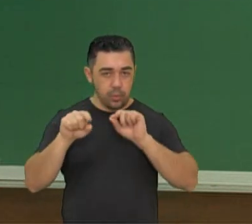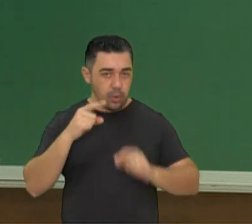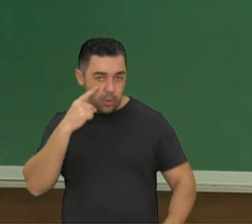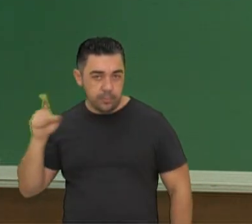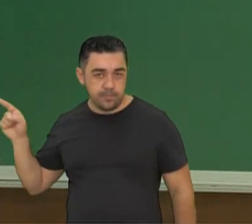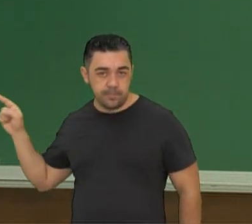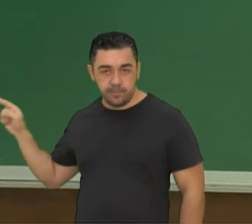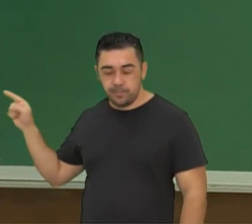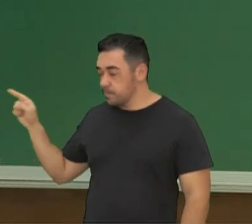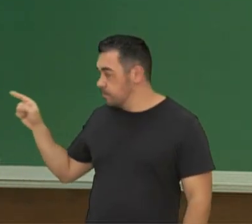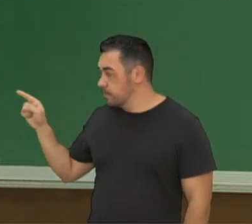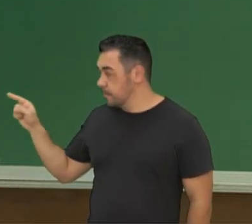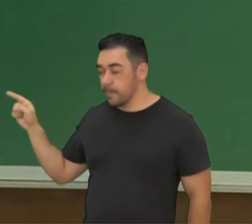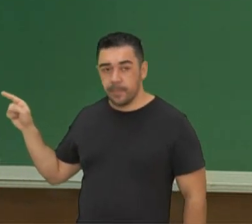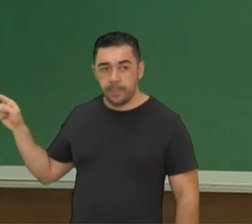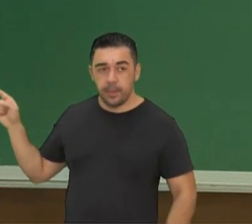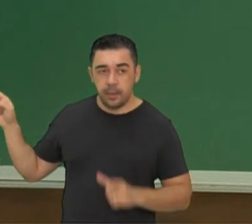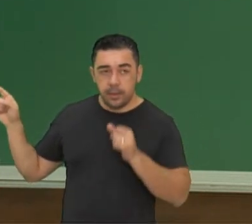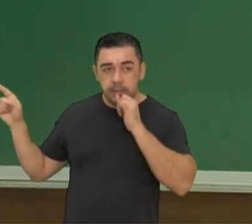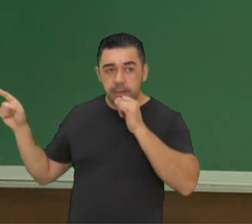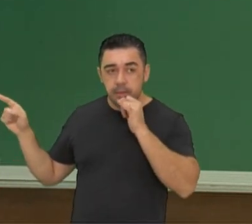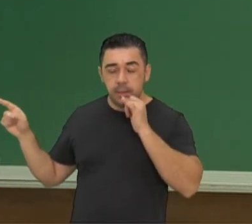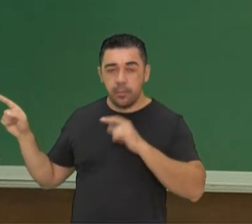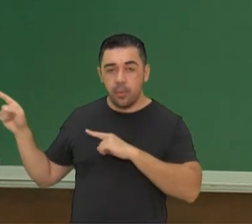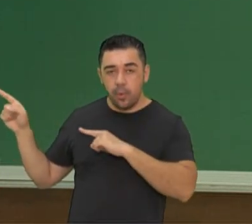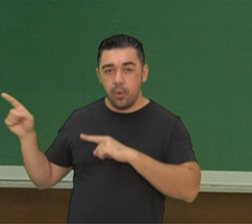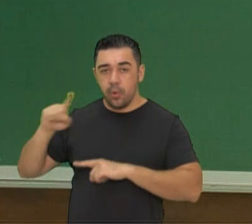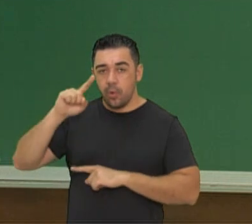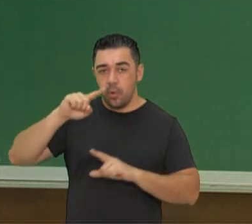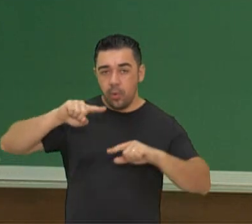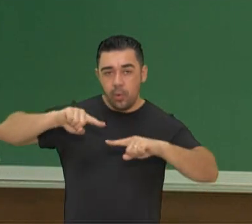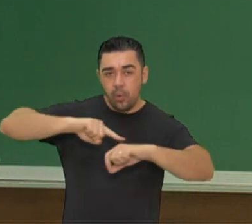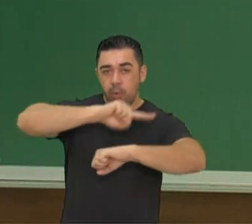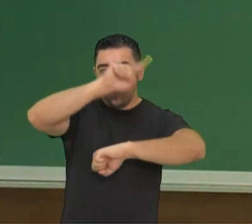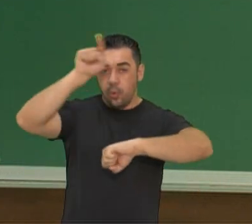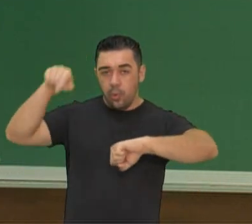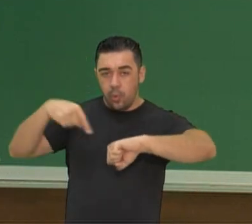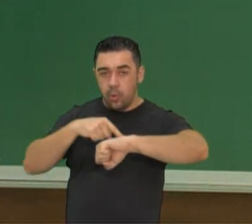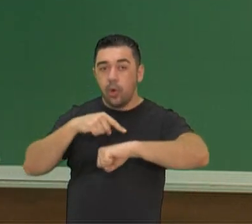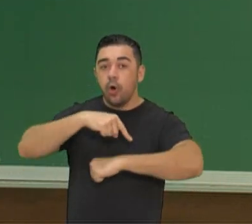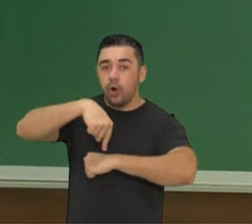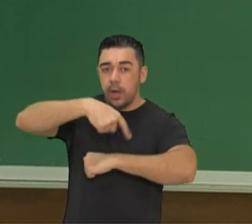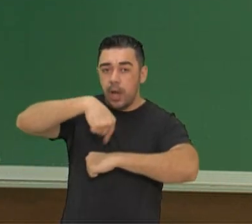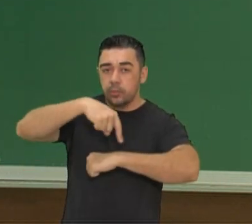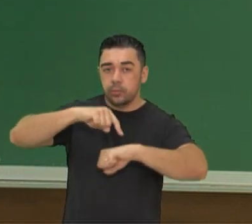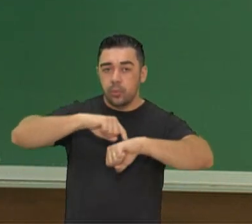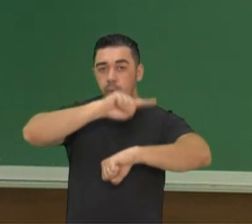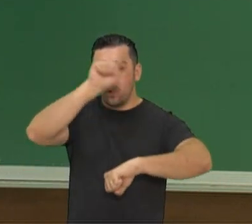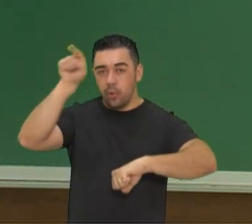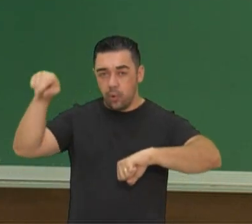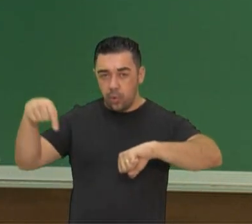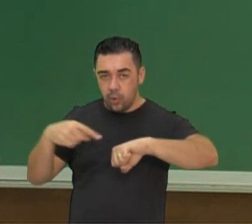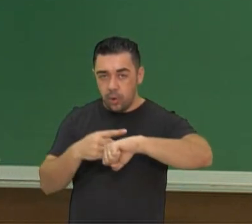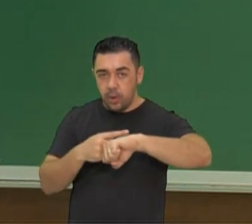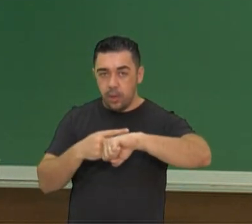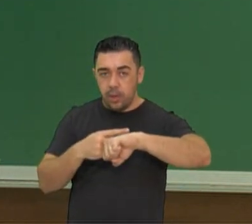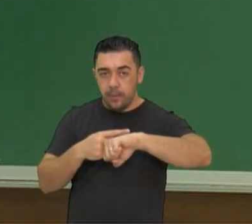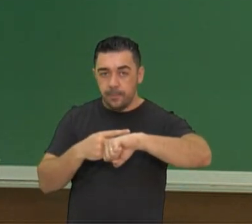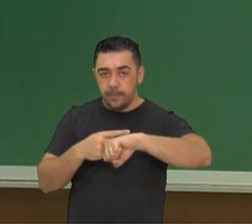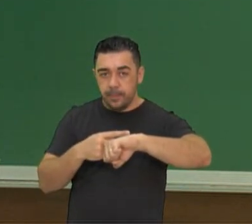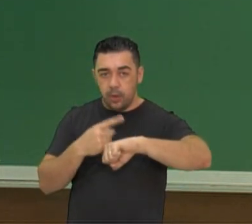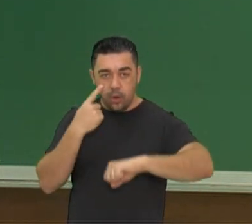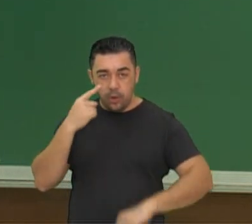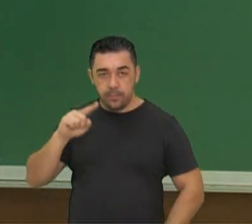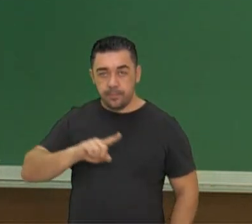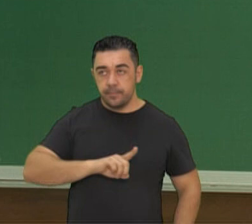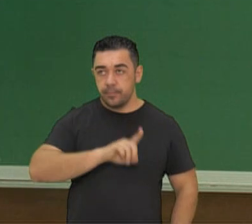Ó, aqui eu prolonguei os lados no sentido horário, ó. Então, primeiro esse lado, depois esse e depois esse. Então,